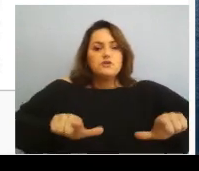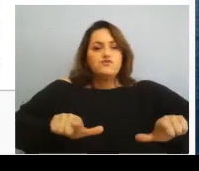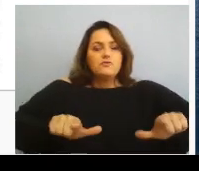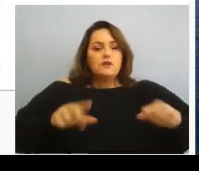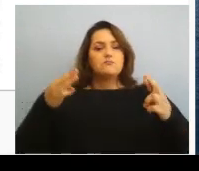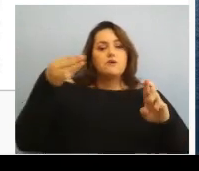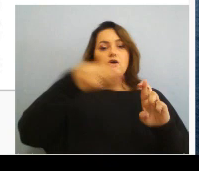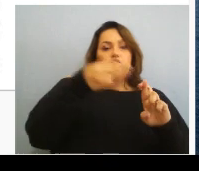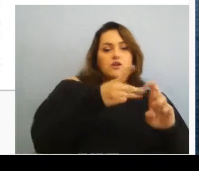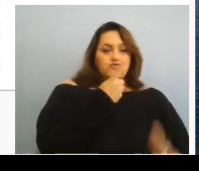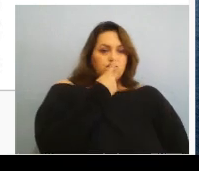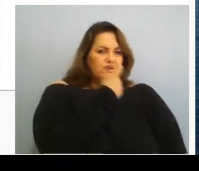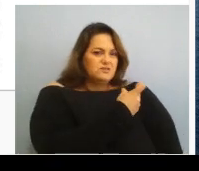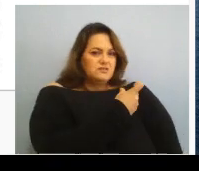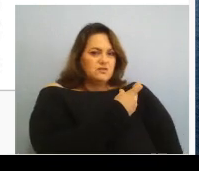a resíduos